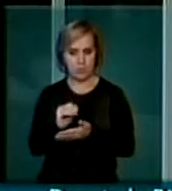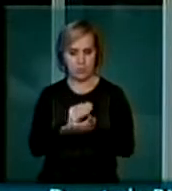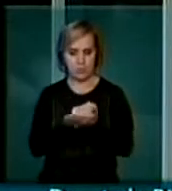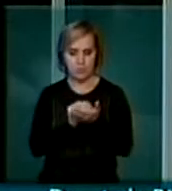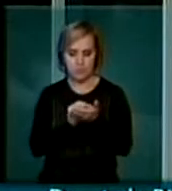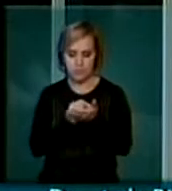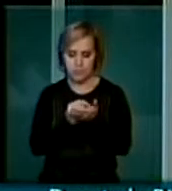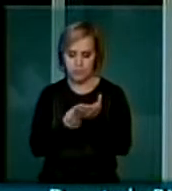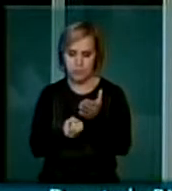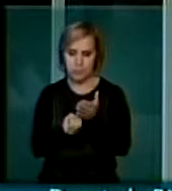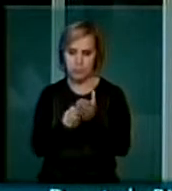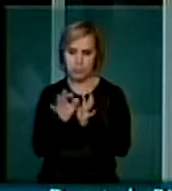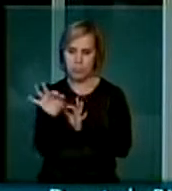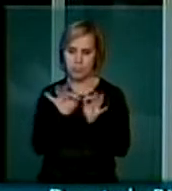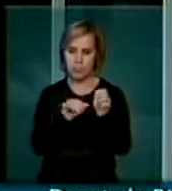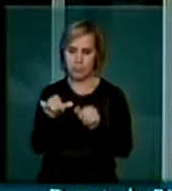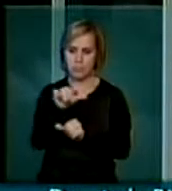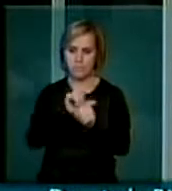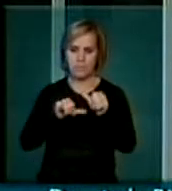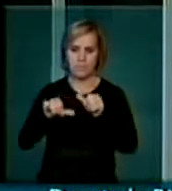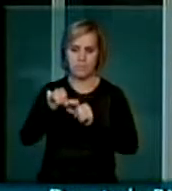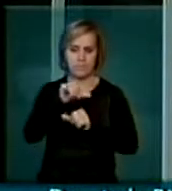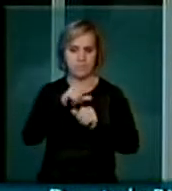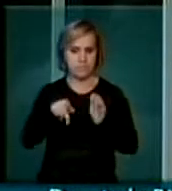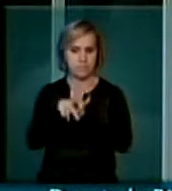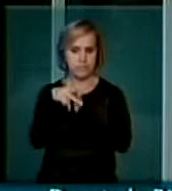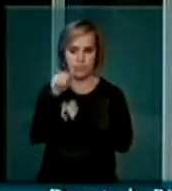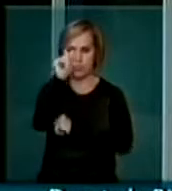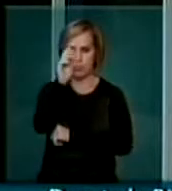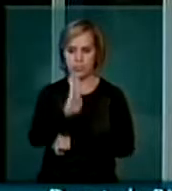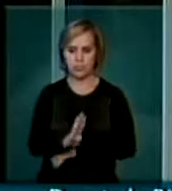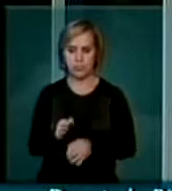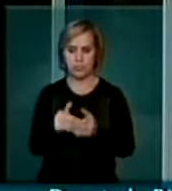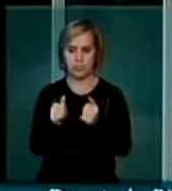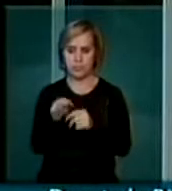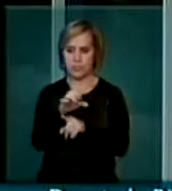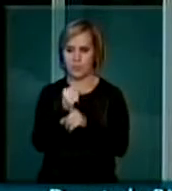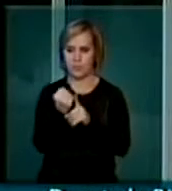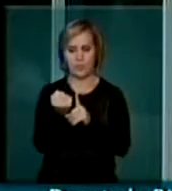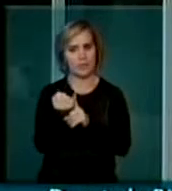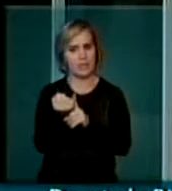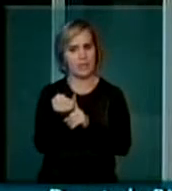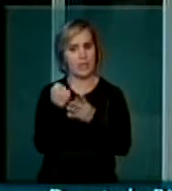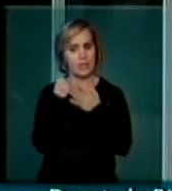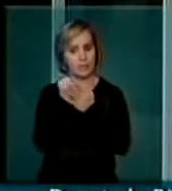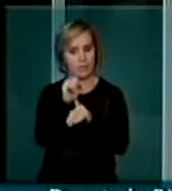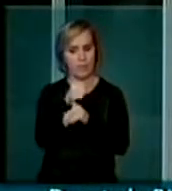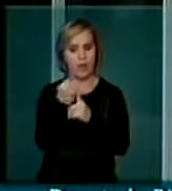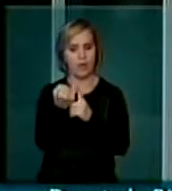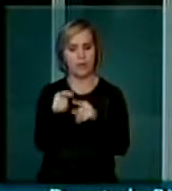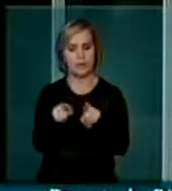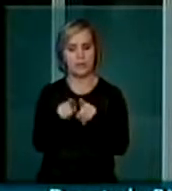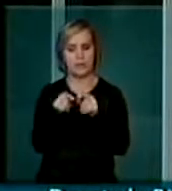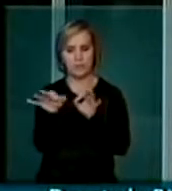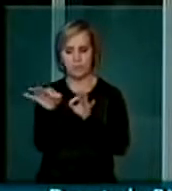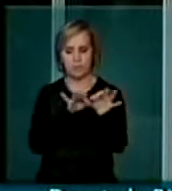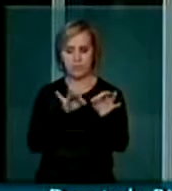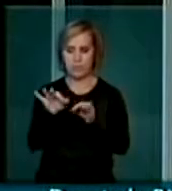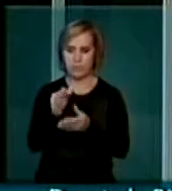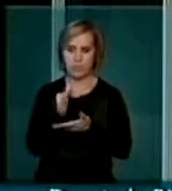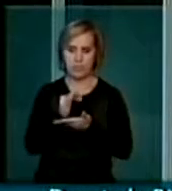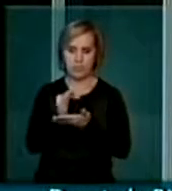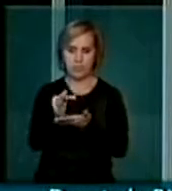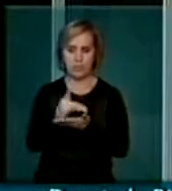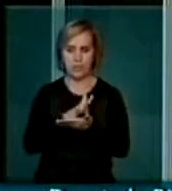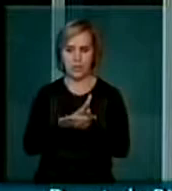que a sociedade brasileira pede. Ele atende aos anseios da sociedade, é a agenda da sociedade, que rege a missão